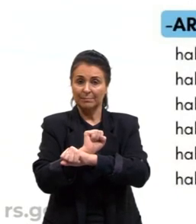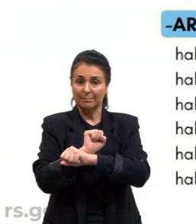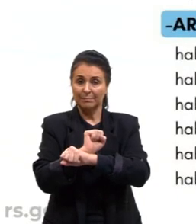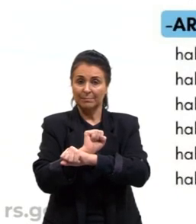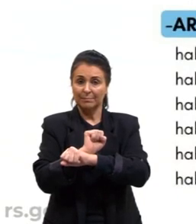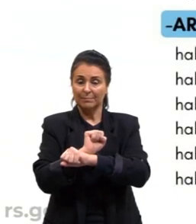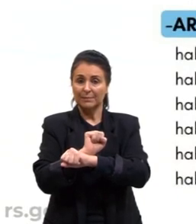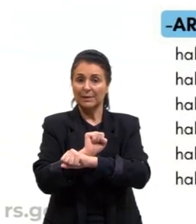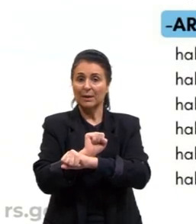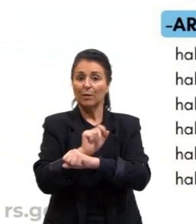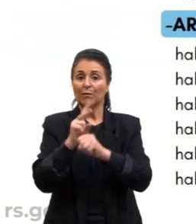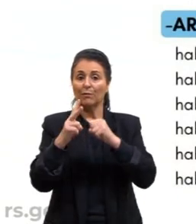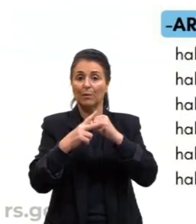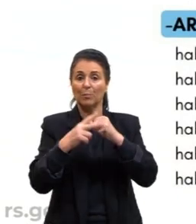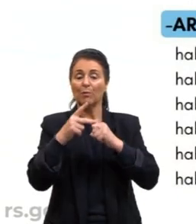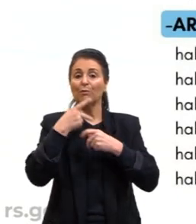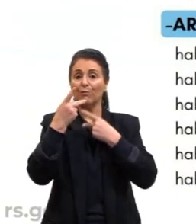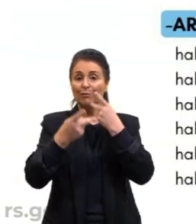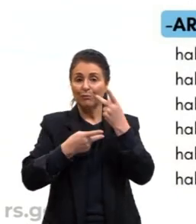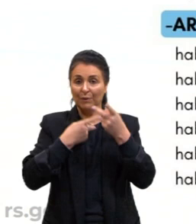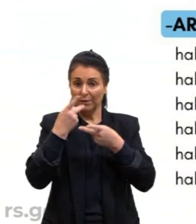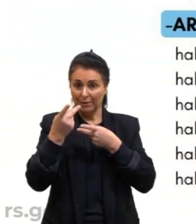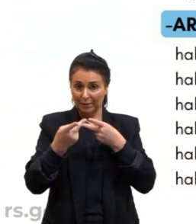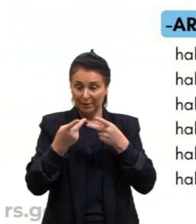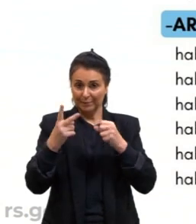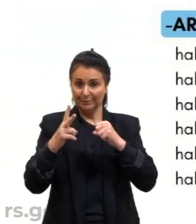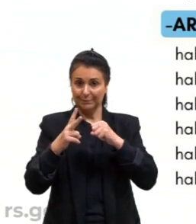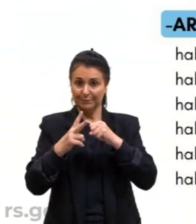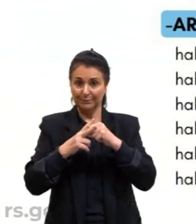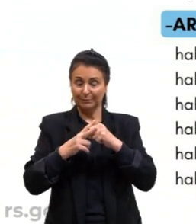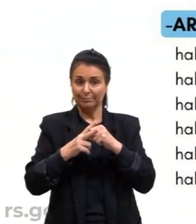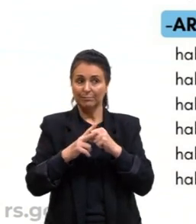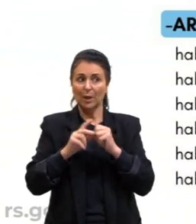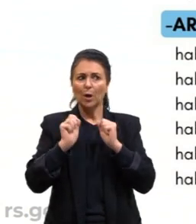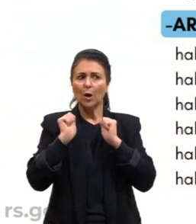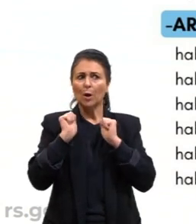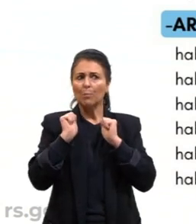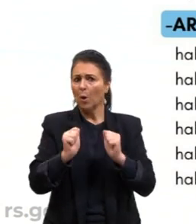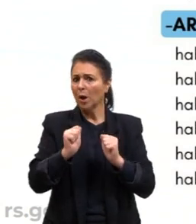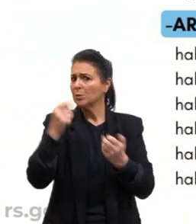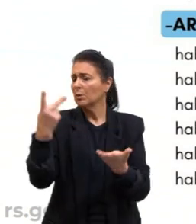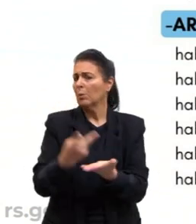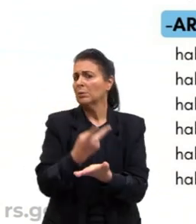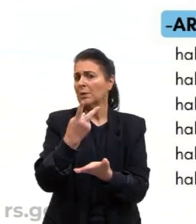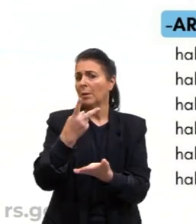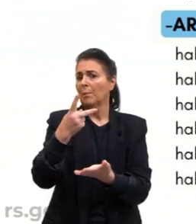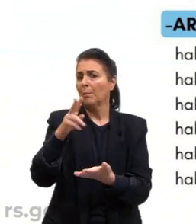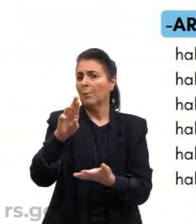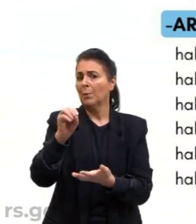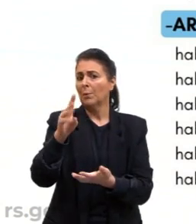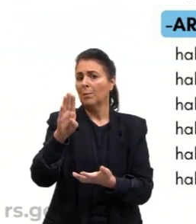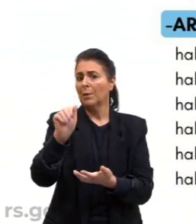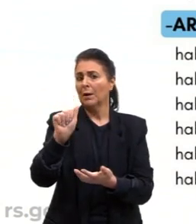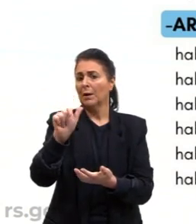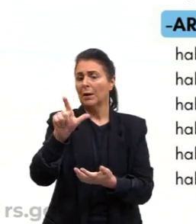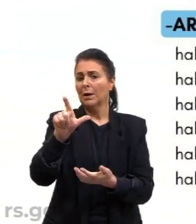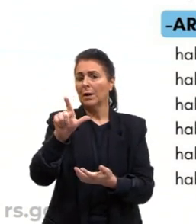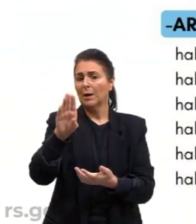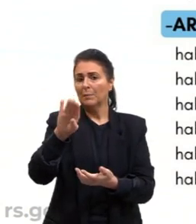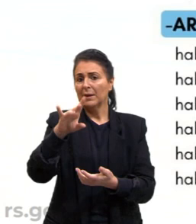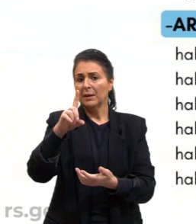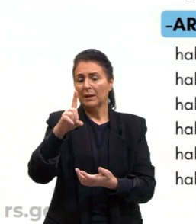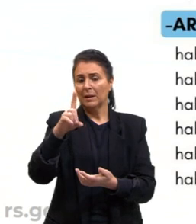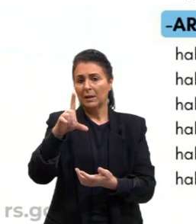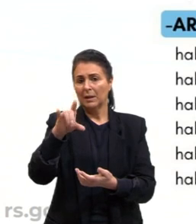habremos a Blazer abrem por exemplo uma probabilidade que faz Ruan a